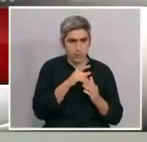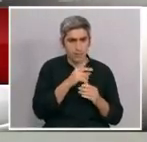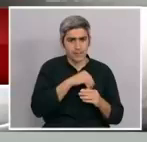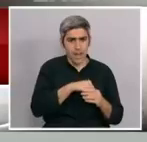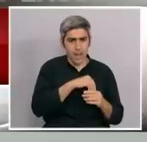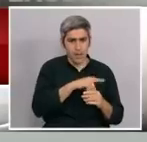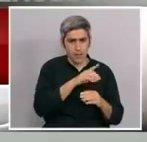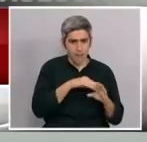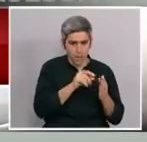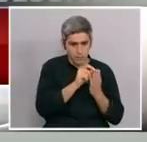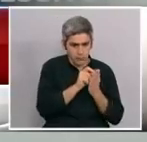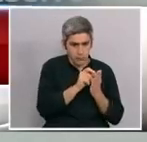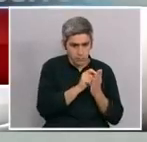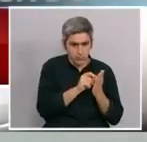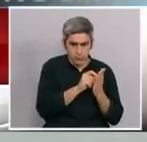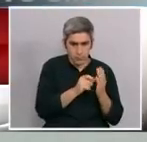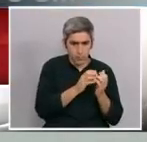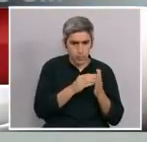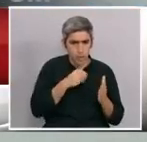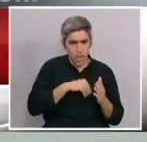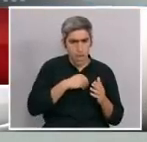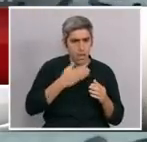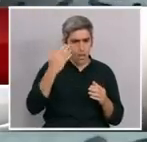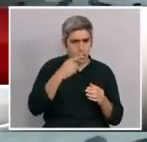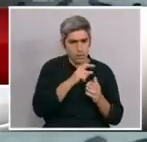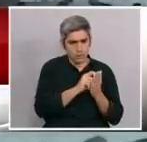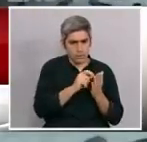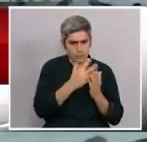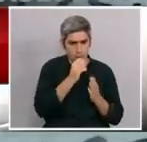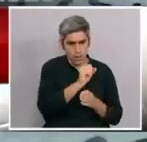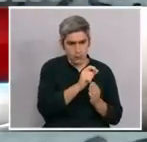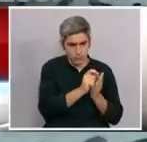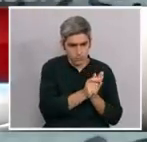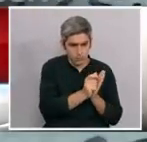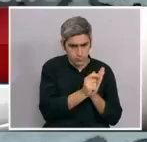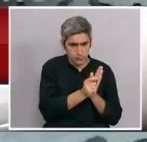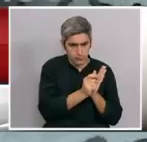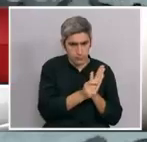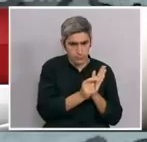salário que eu ganhava, escrito pela mão dele.